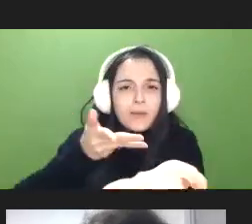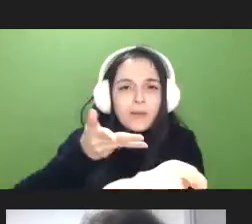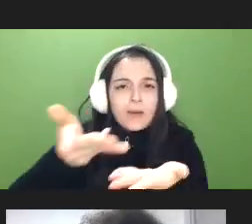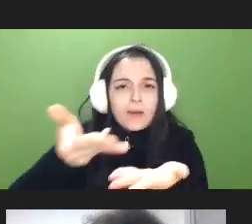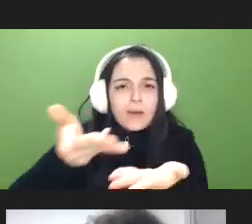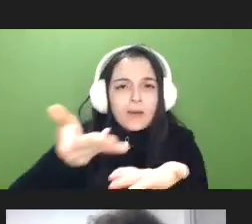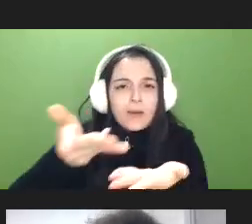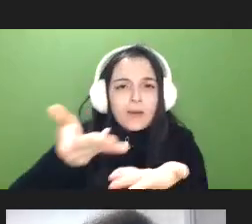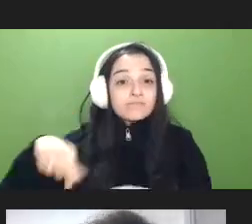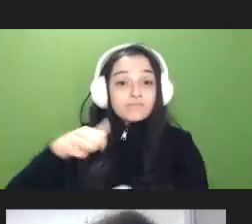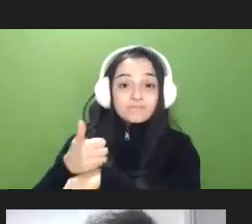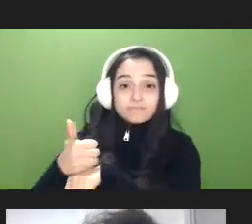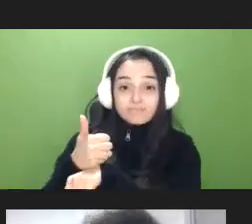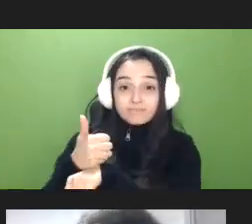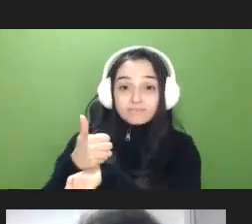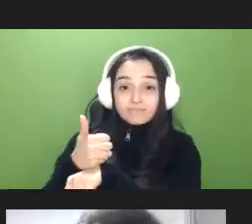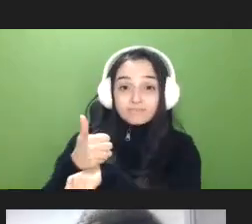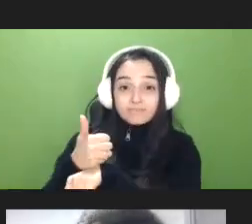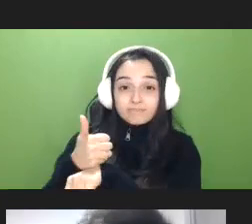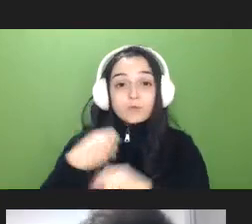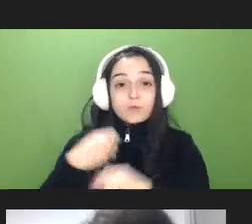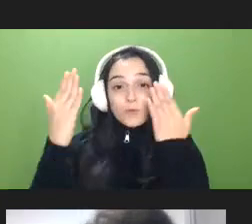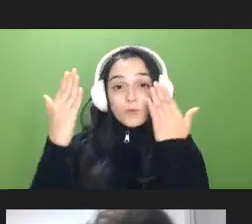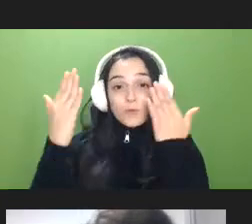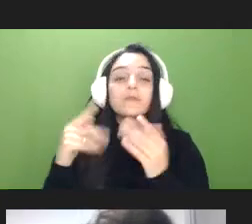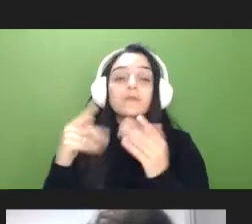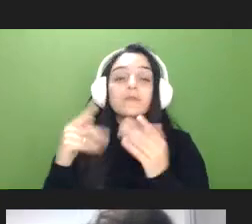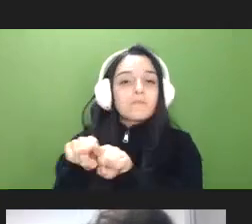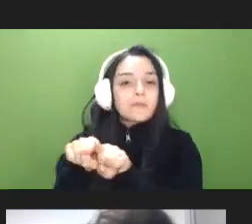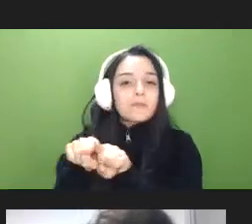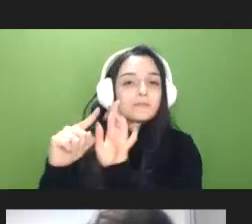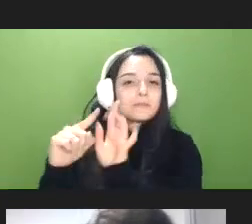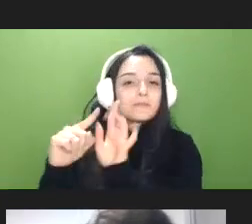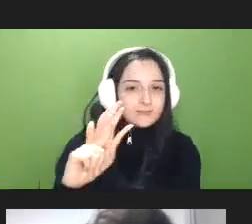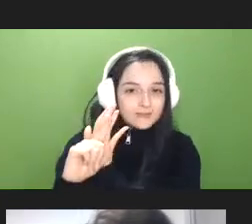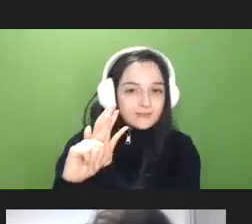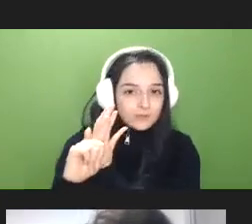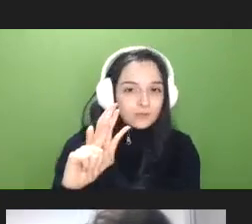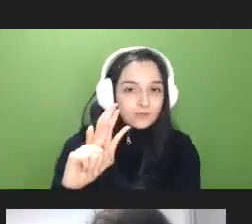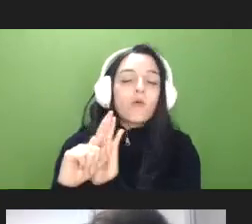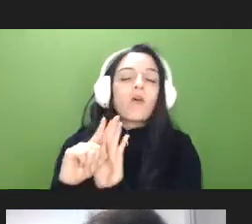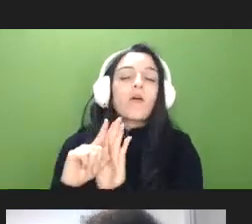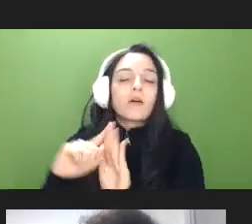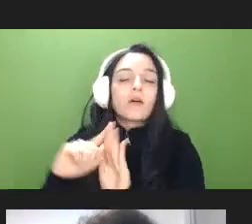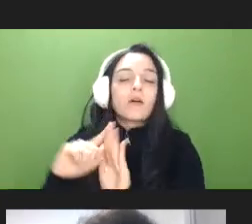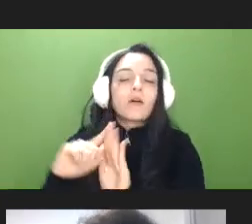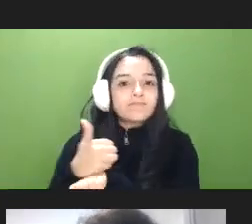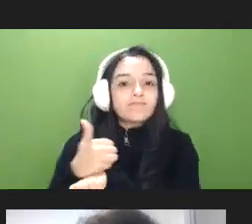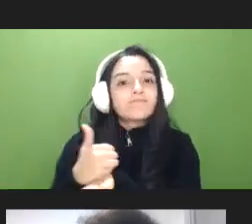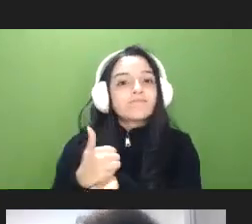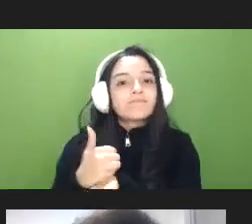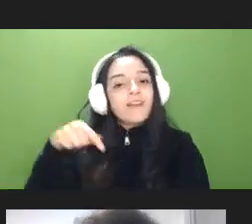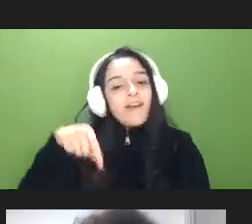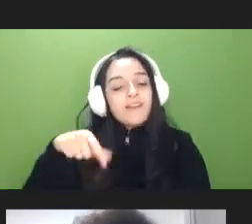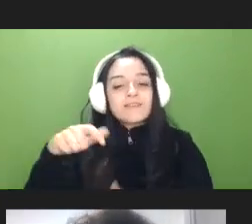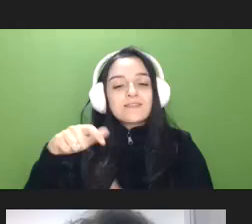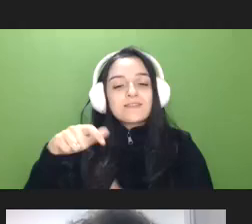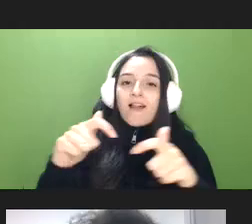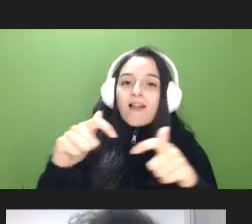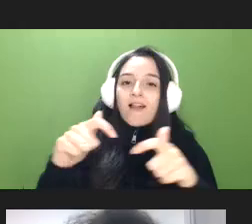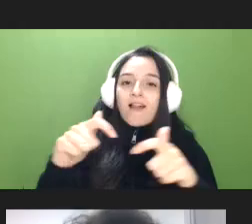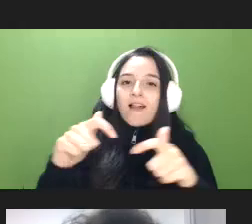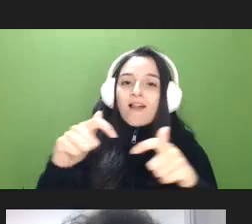profissionalmente, aí, enquanto psicóloga, enquanto pesquisadora, eu acho que são esses espaços de movimentação,